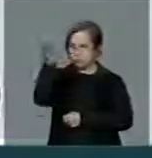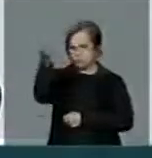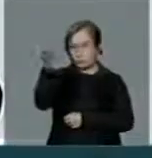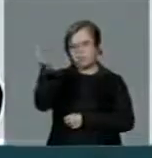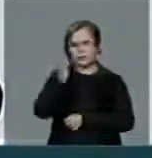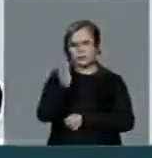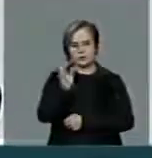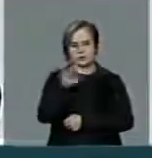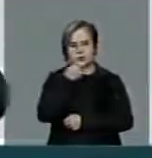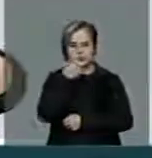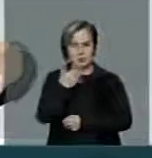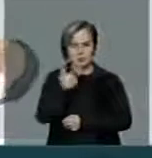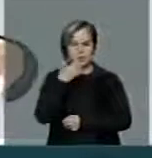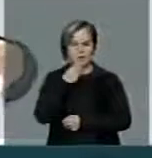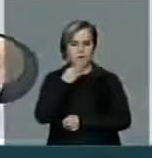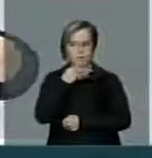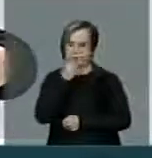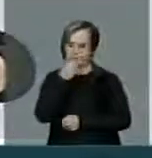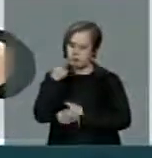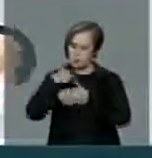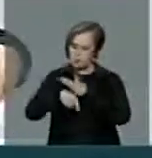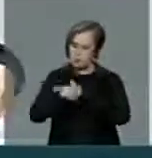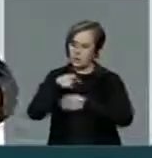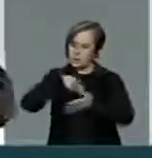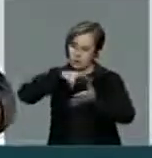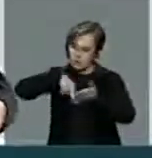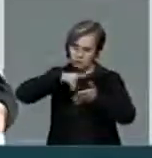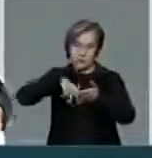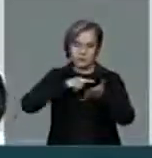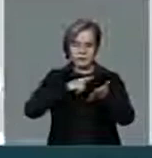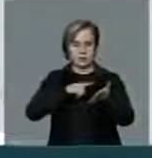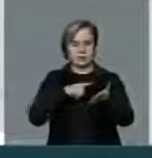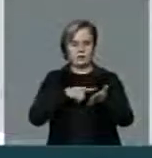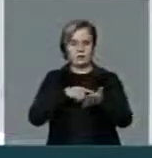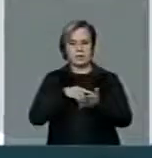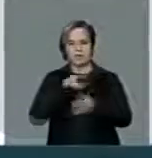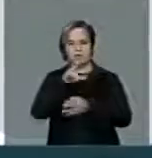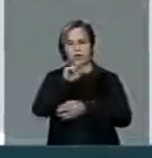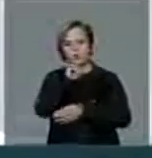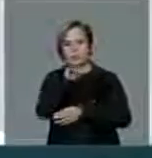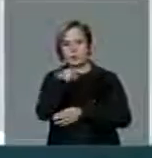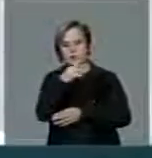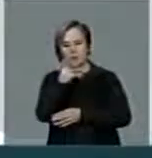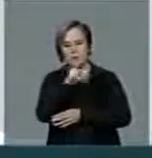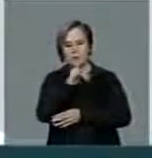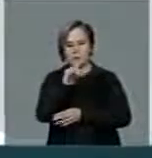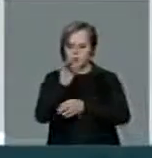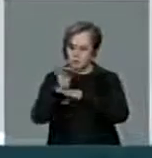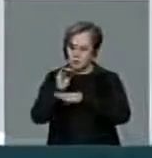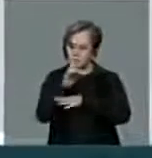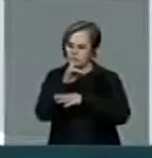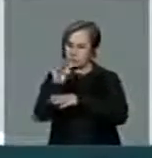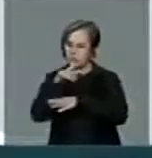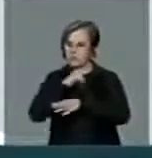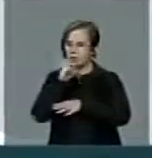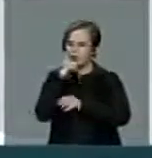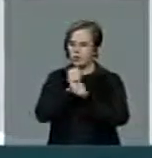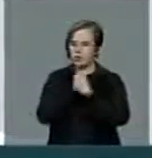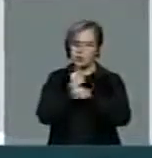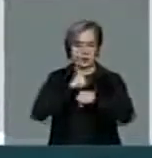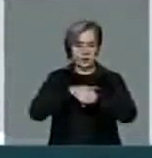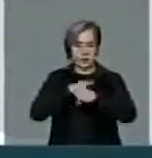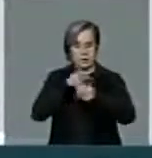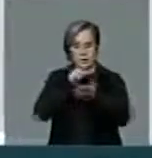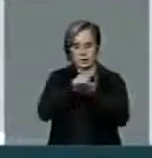com muita propriedade, eu vou ler o que está escrito. A União, Estados e Distrito Federal deverão, no prazo de 1 ano, contado a partir da data